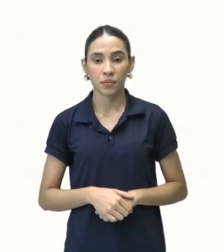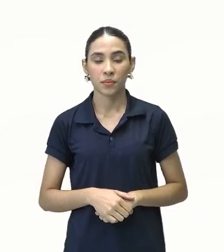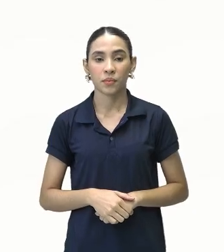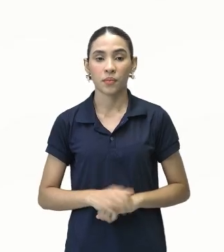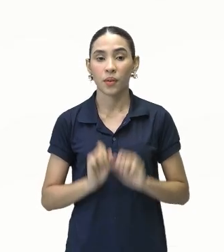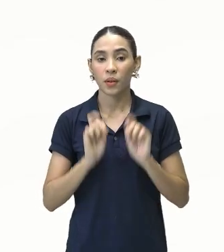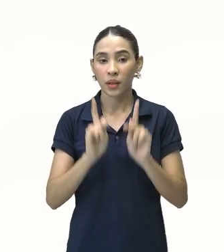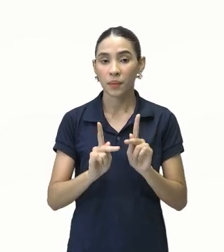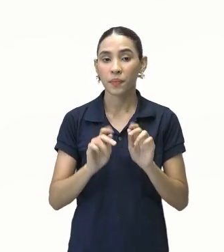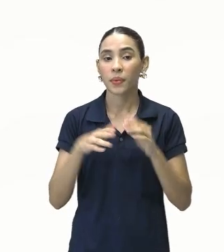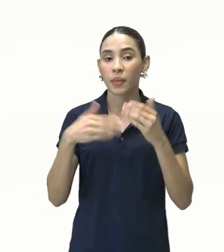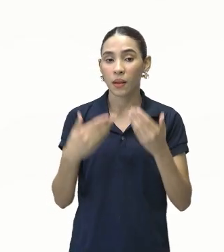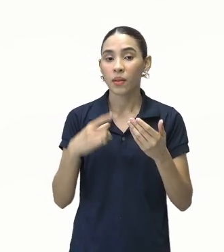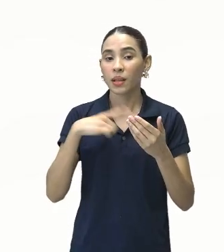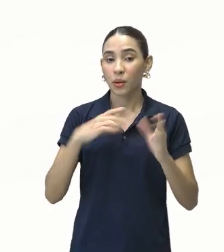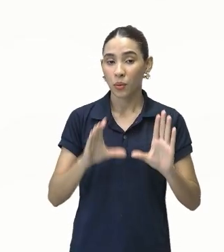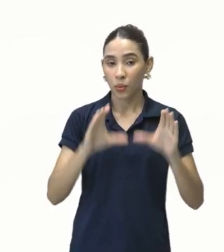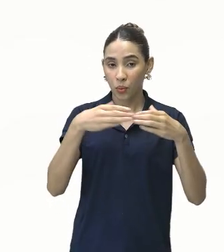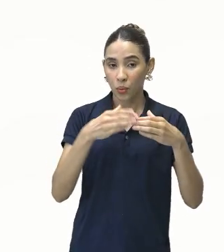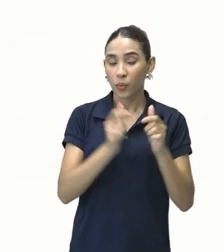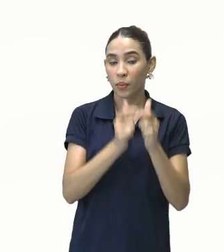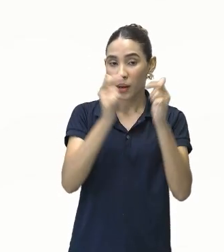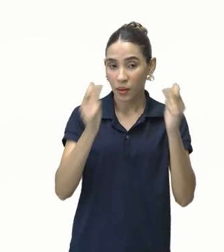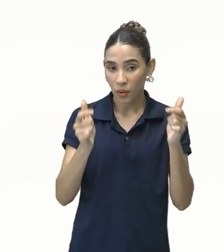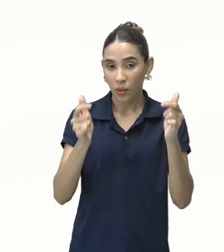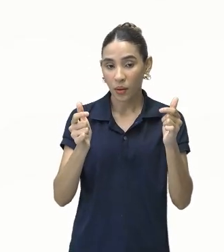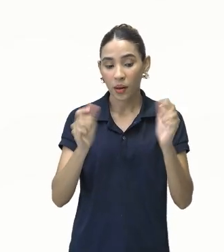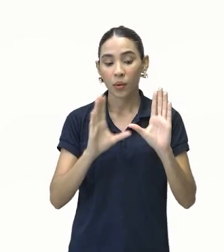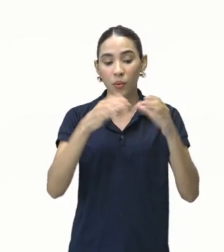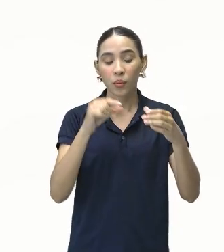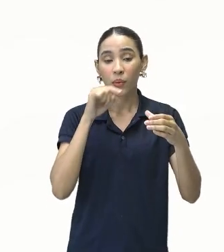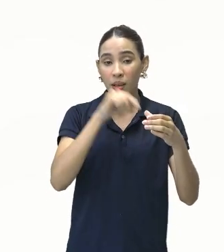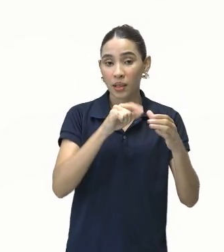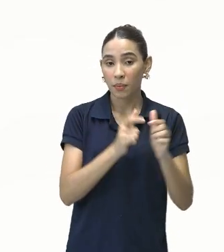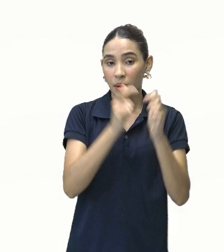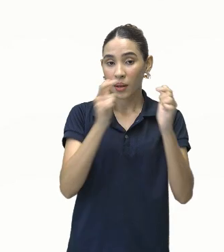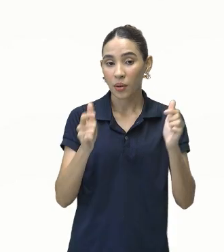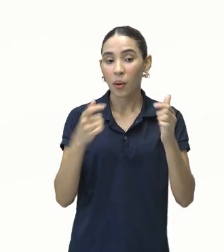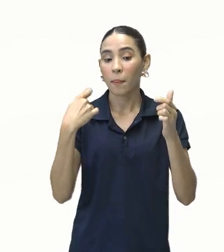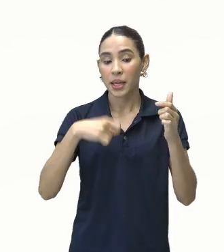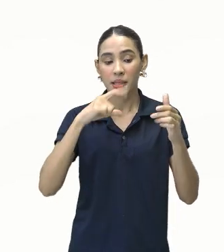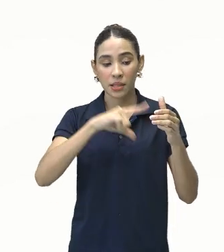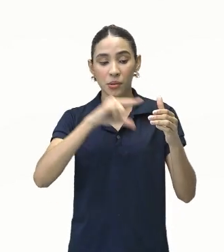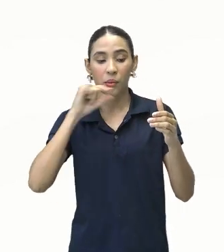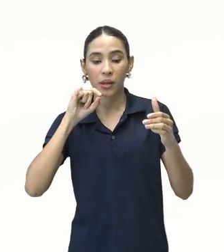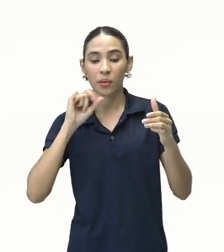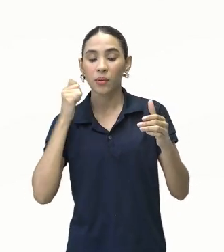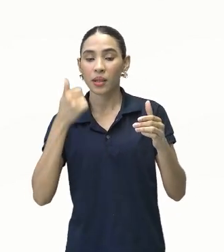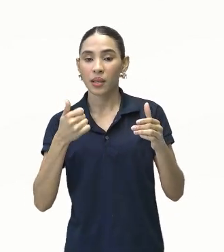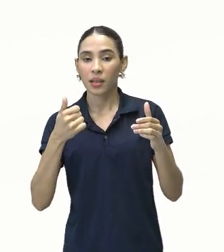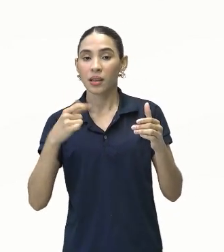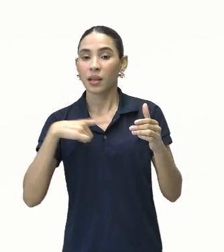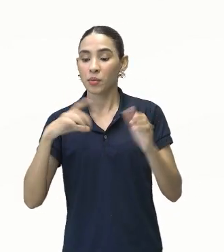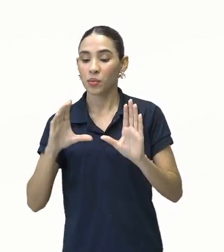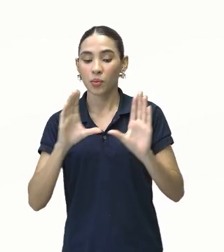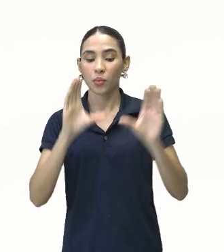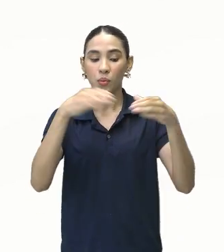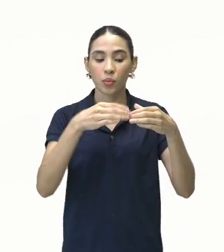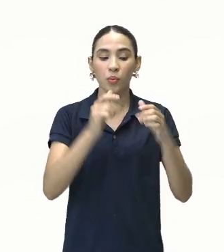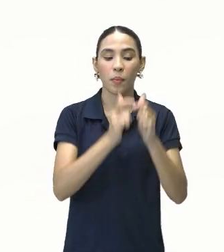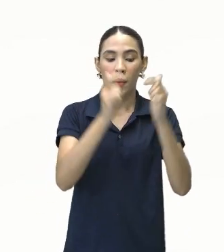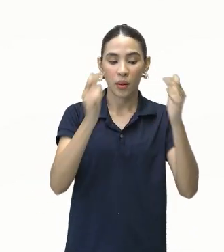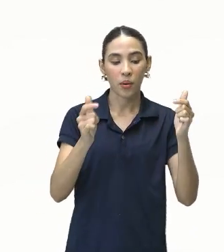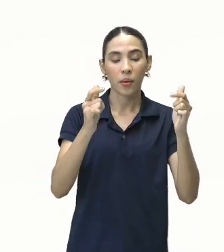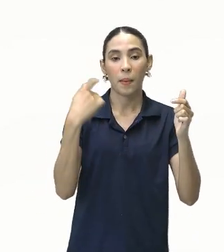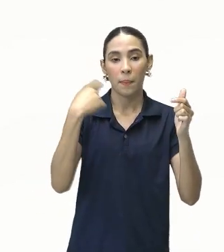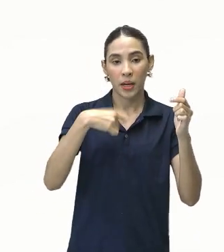Tá bom? Então, temos um grupo maior e desse grupo maior nós iremos selecionar, né? Temos um conjunto maior e desse